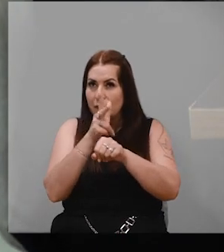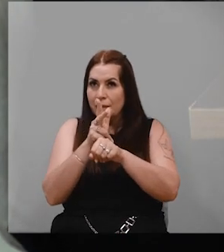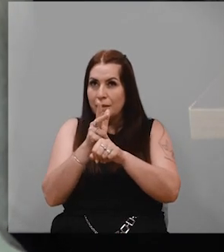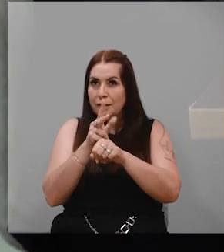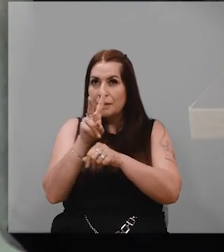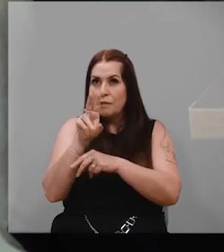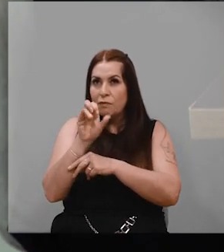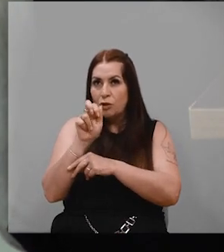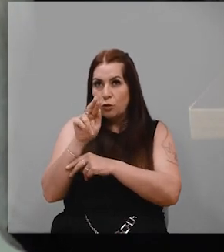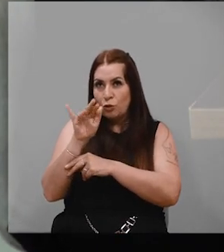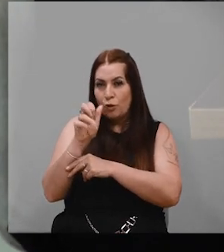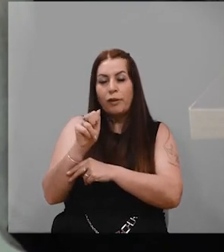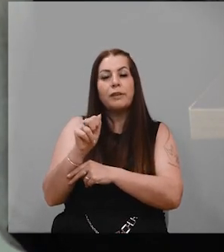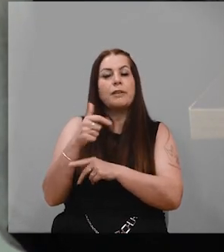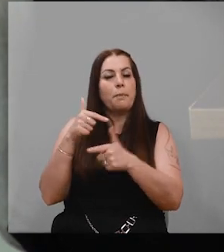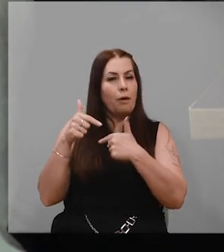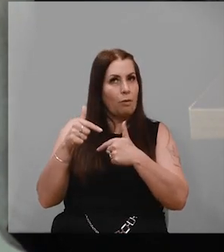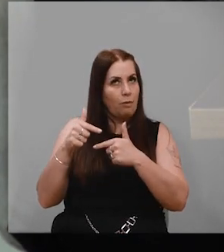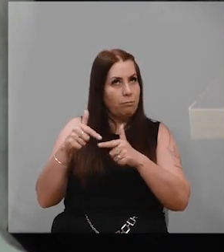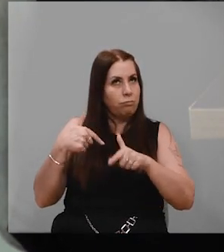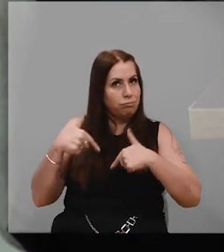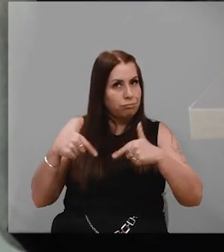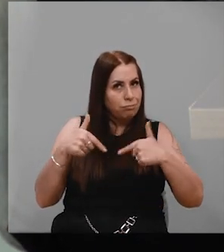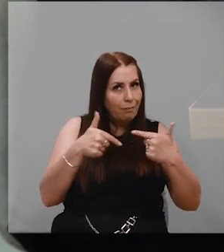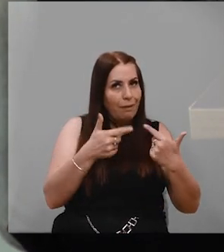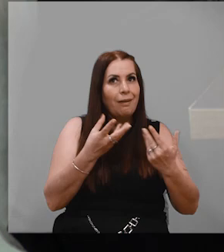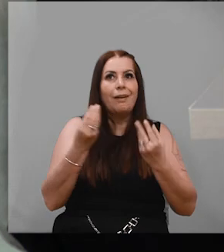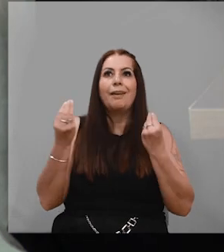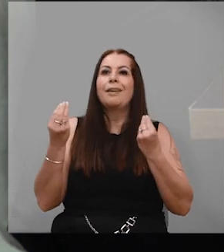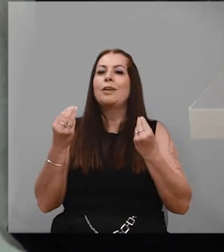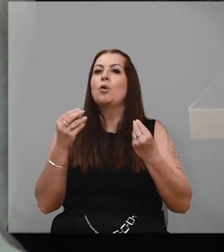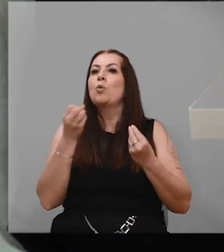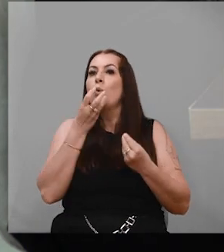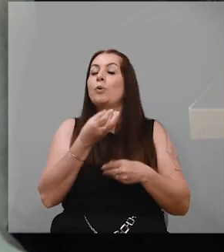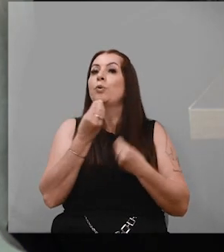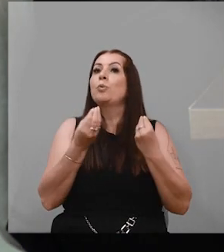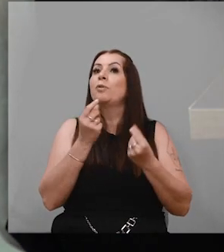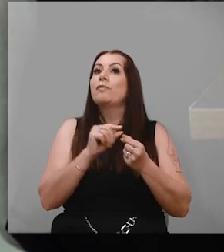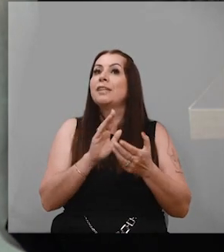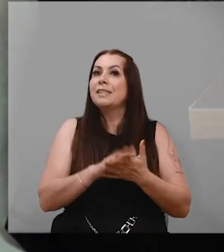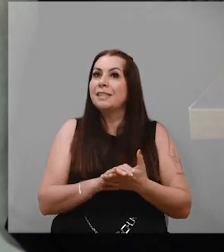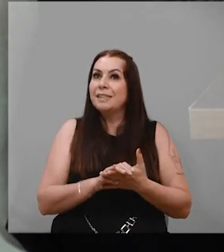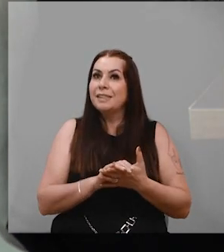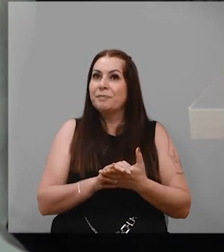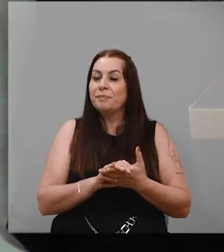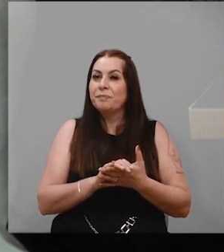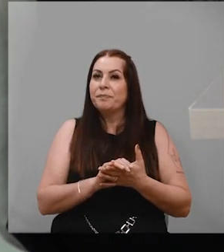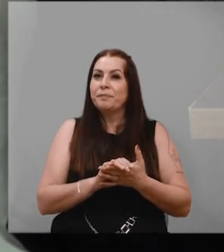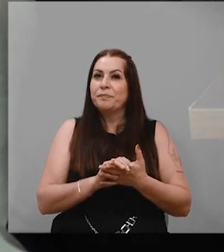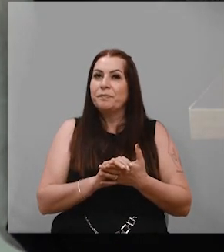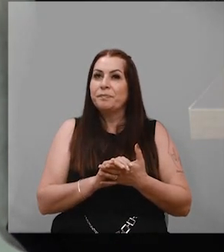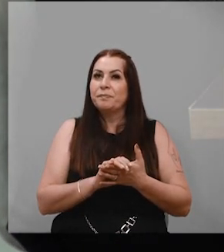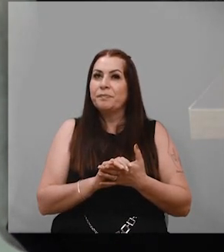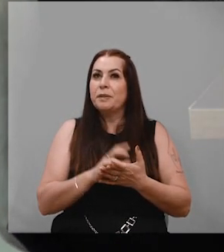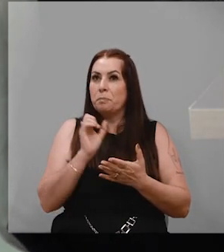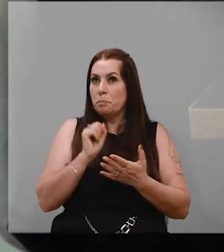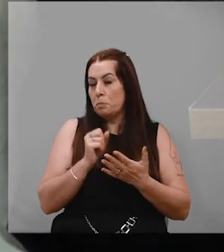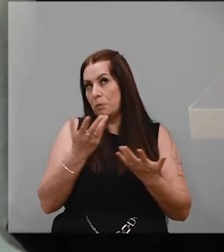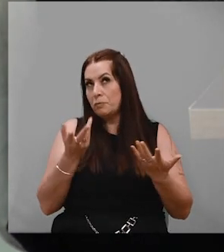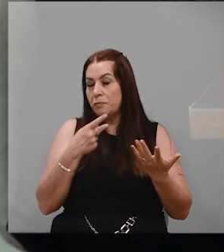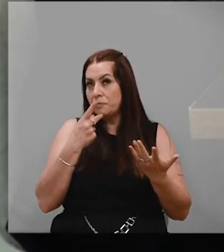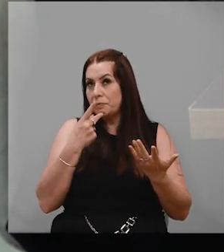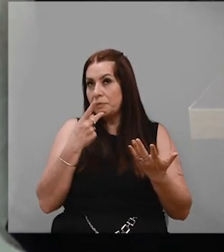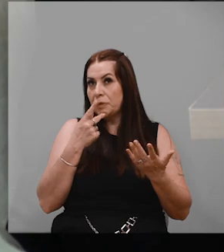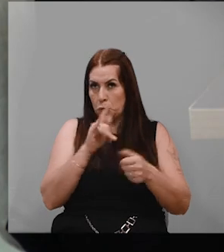trabalhou arduamente na questão. Vitória, conta pra gente como é que foi fazer esse, a gente pode chamar